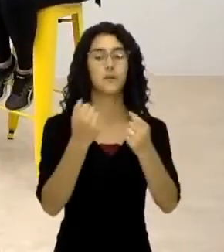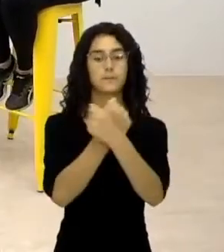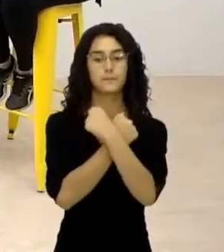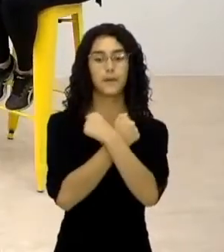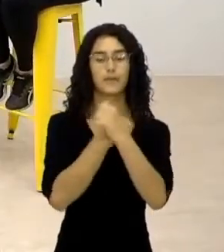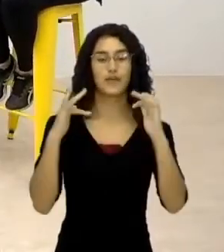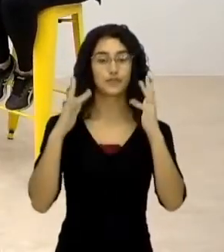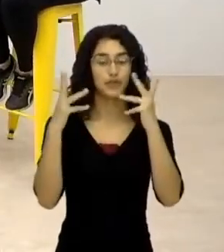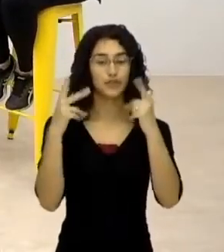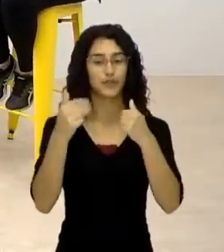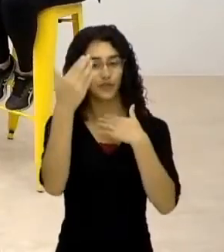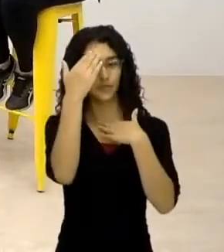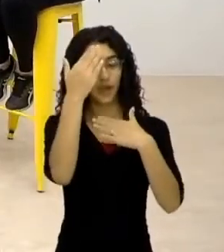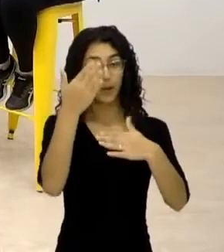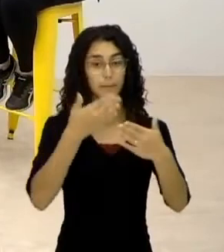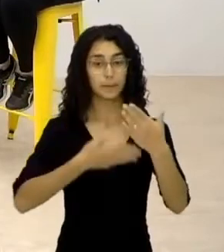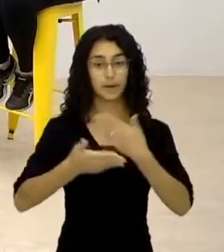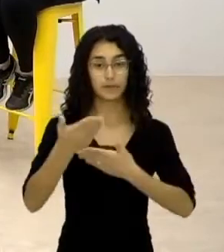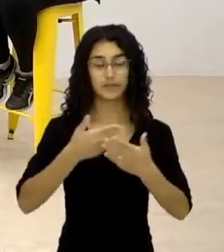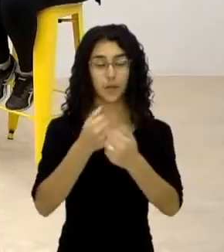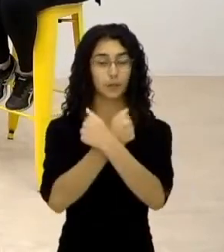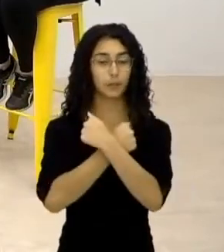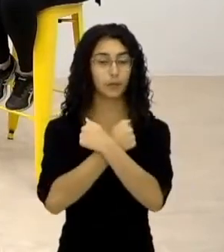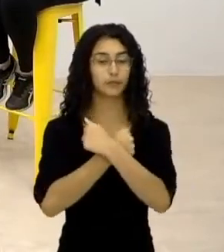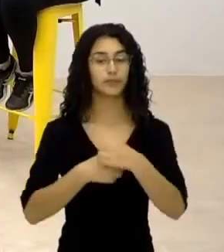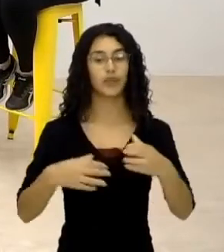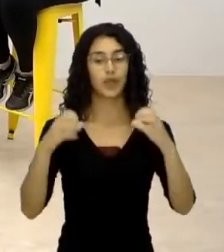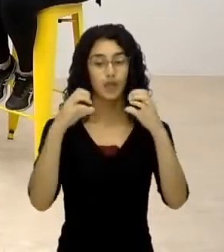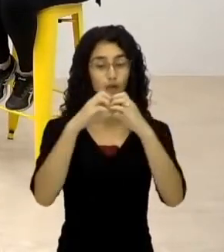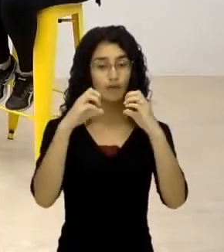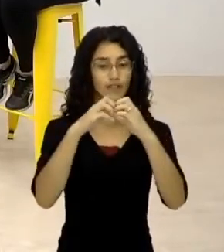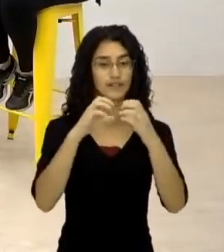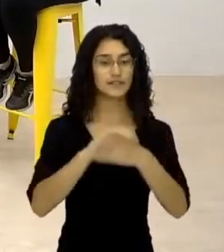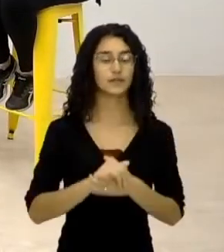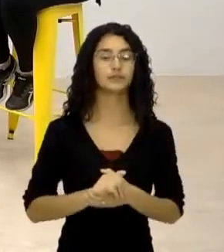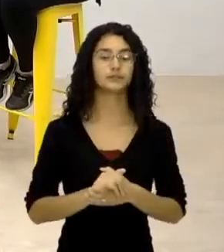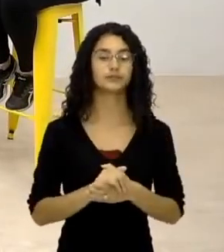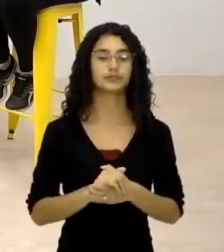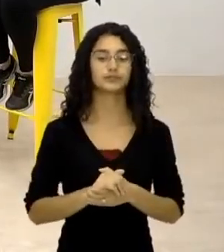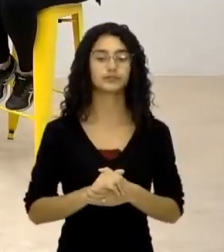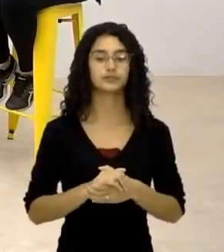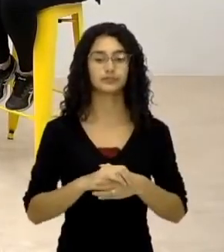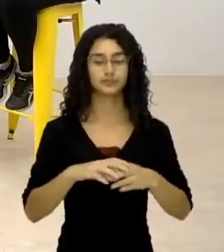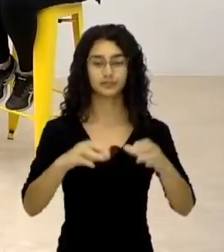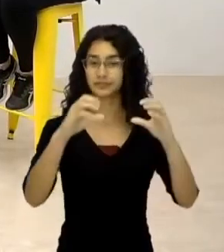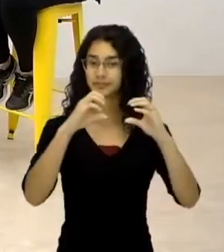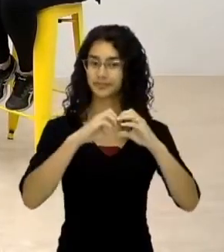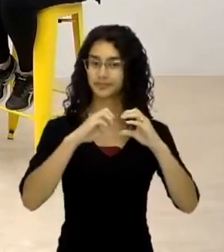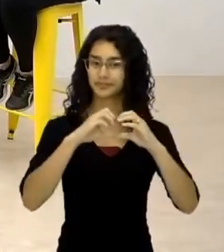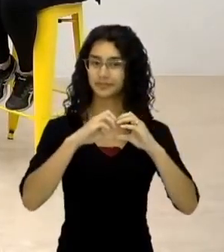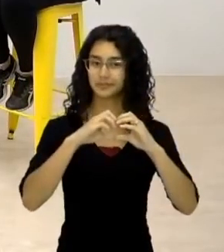abraço a todos aí, obrigado aí pela participação. Forte abraço e coração em homenagem ao menino patinete.